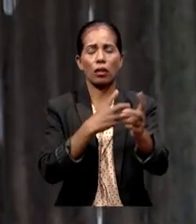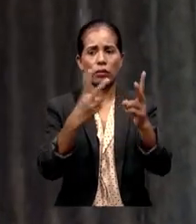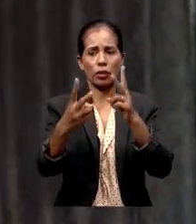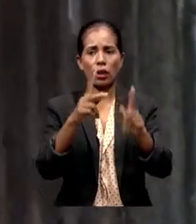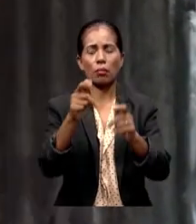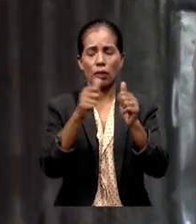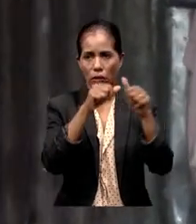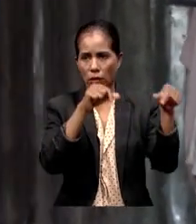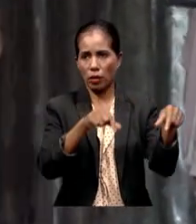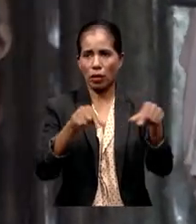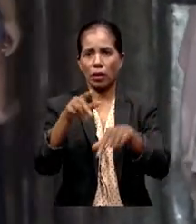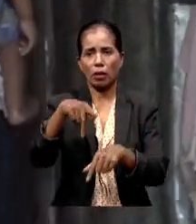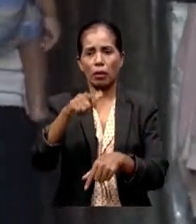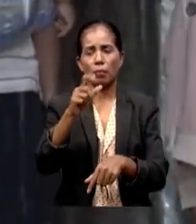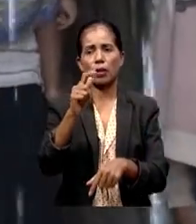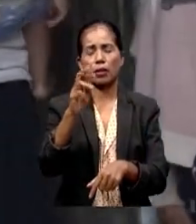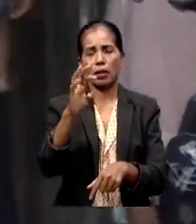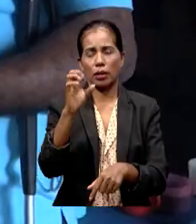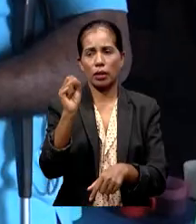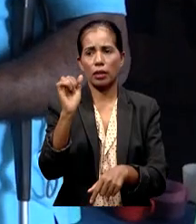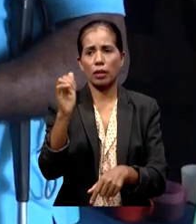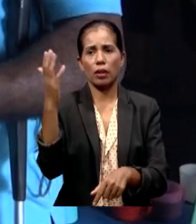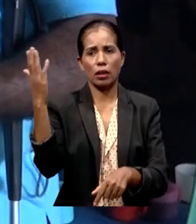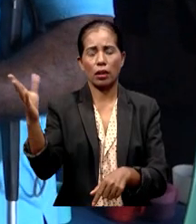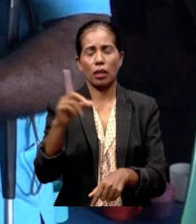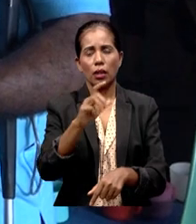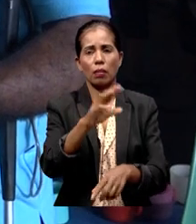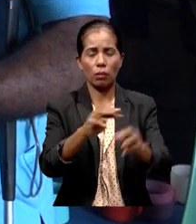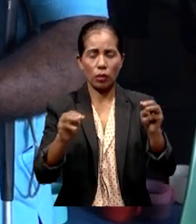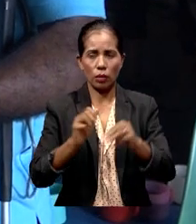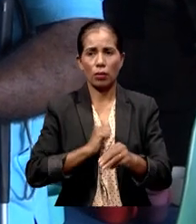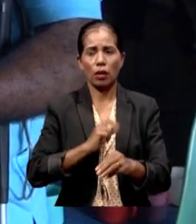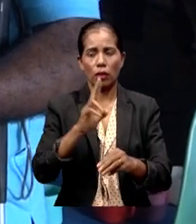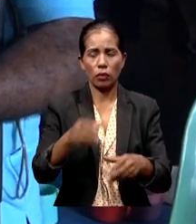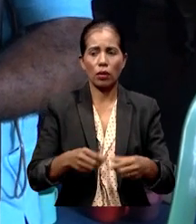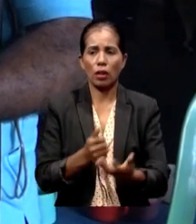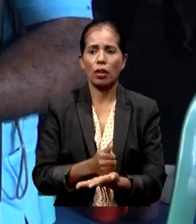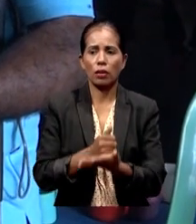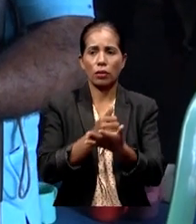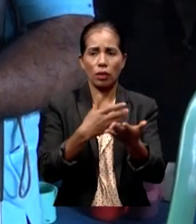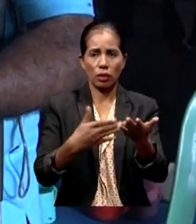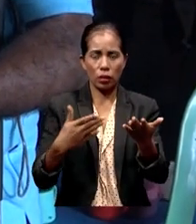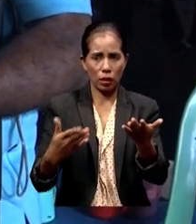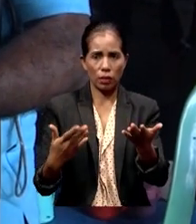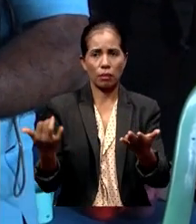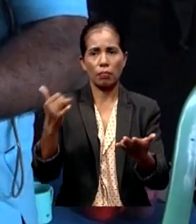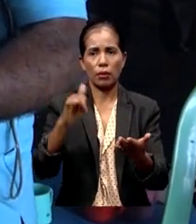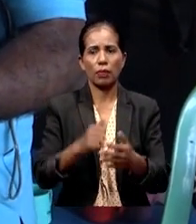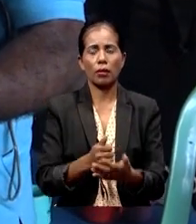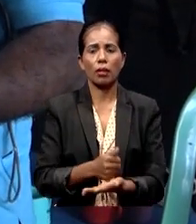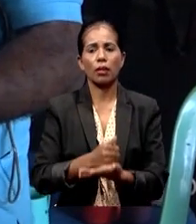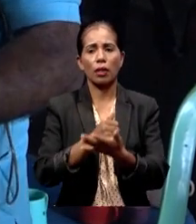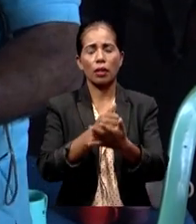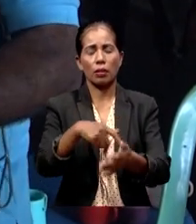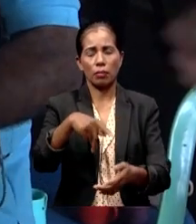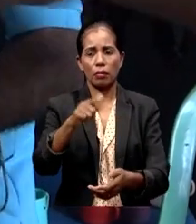deficiência Patricia Pereira Guterres e a Laulara, município Aileu, onde foi apoio sasang necessidade básica. Apoio ne